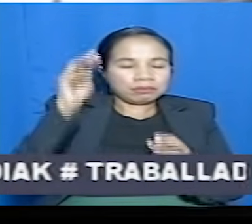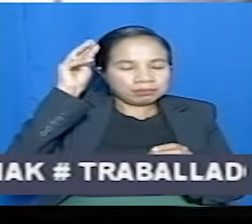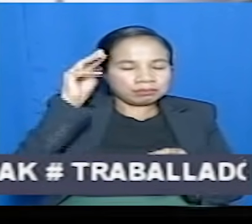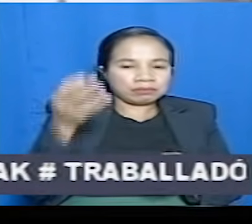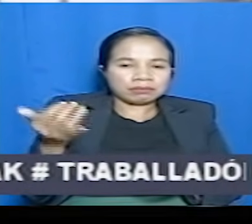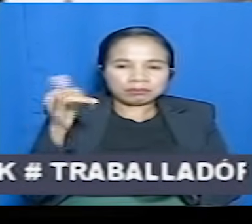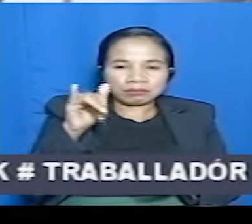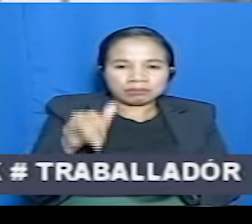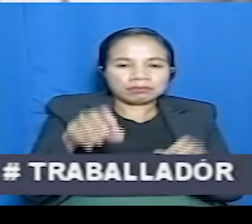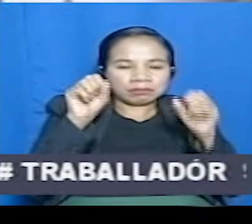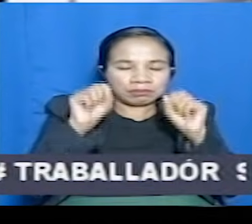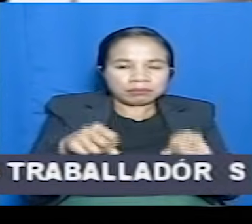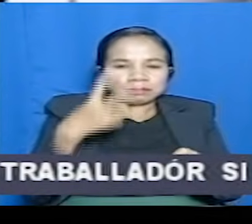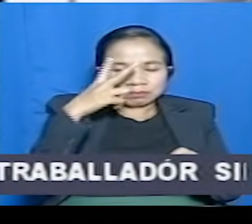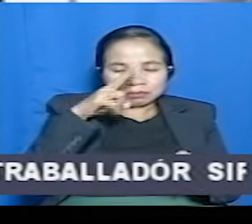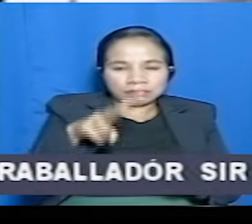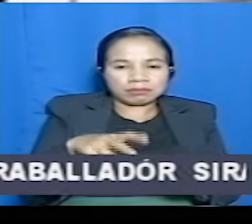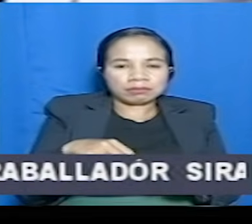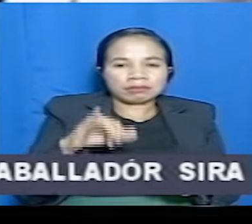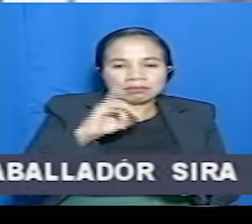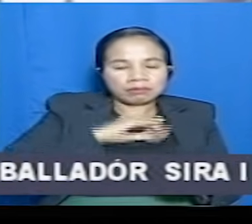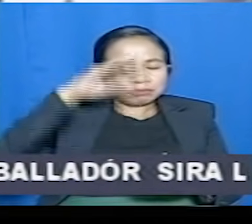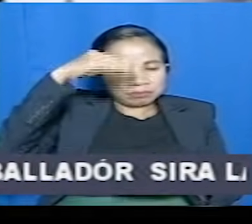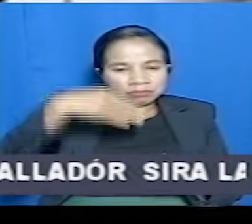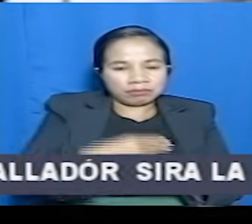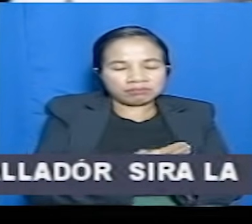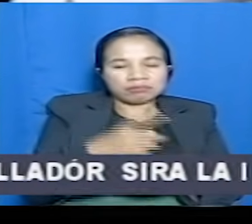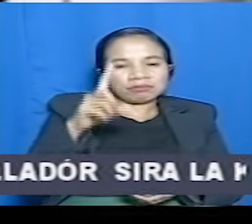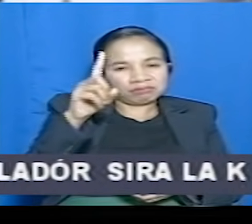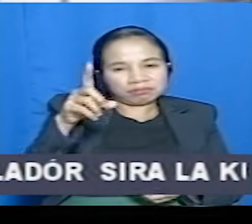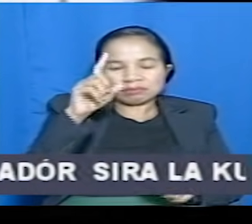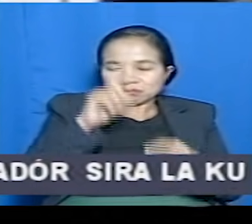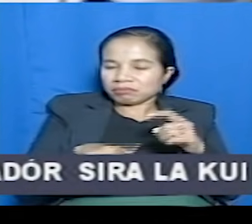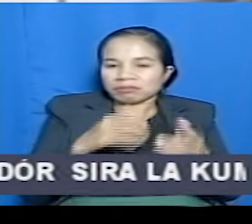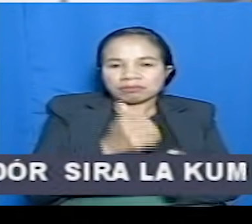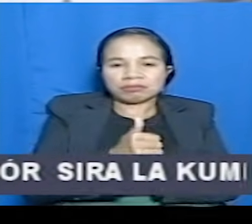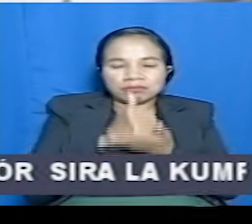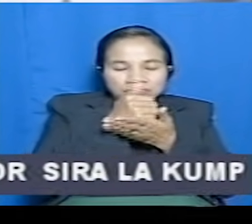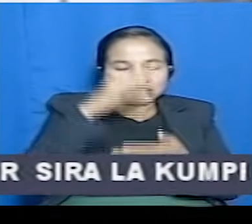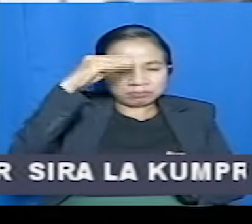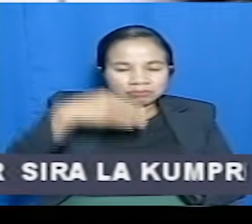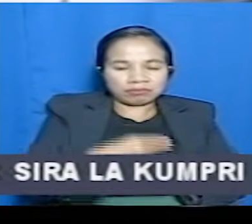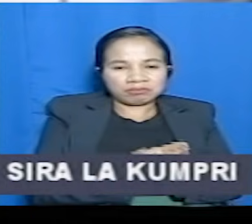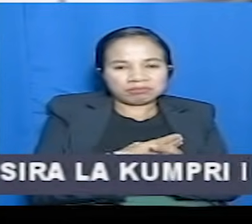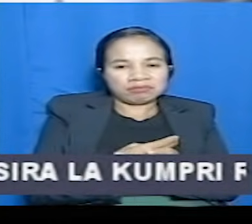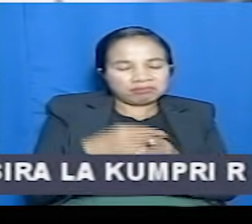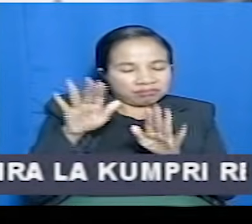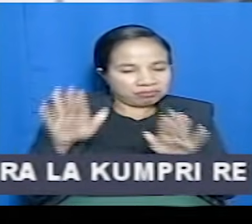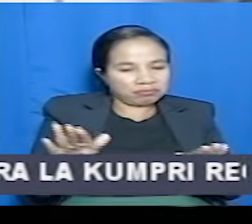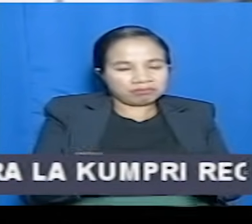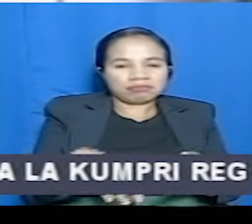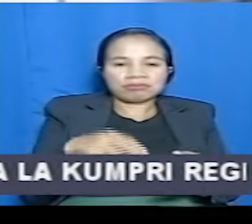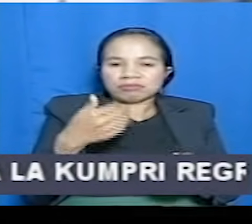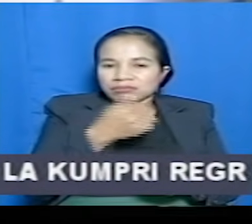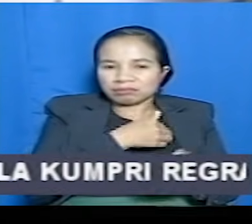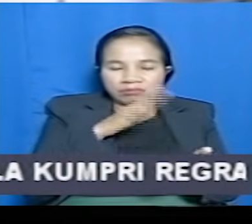competente bele karik tau mata ni tika nuan ser ni. Hau mesa kau la bele ida. Hau nuan ser ni siki ko to sira sida ka kabar ni